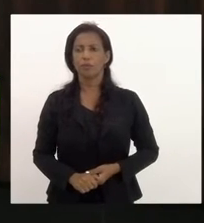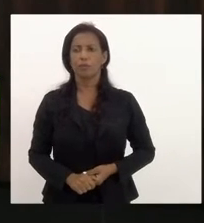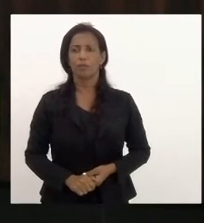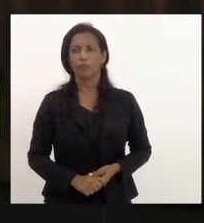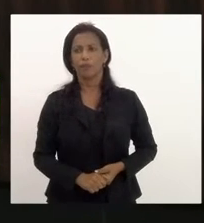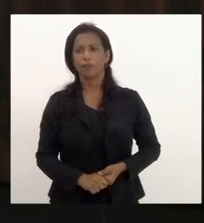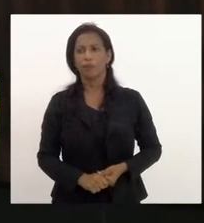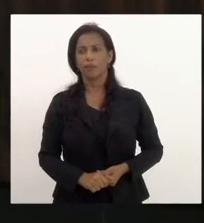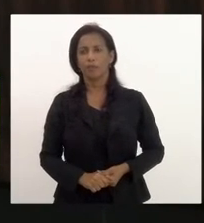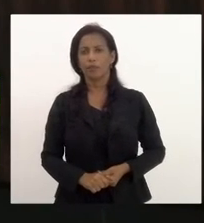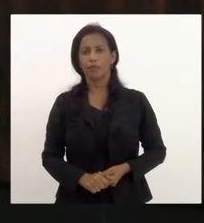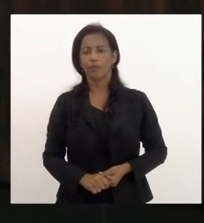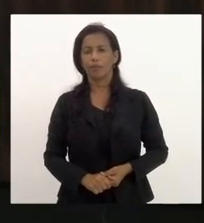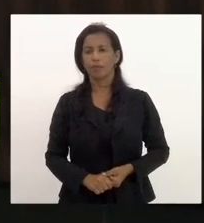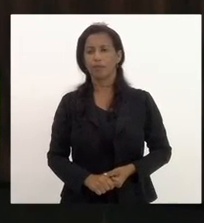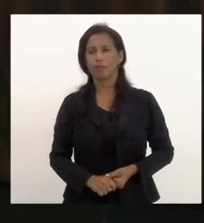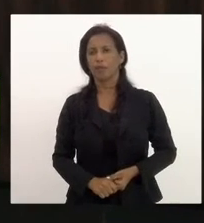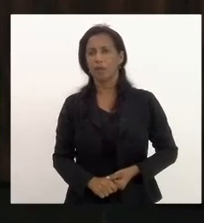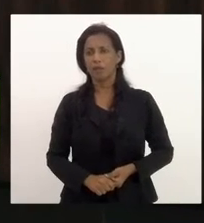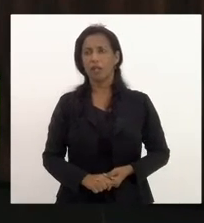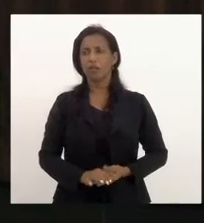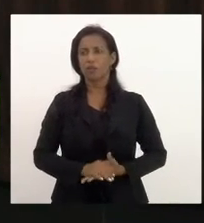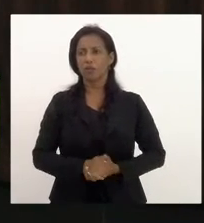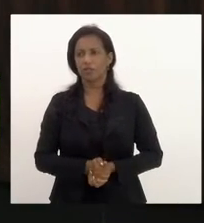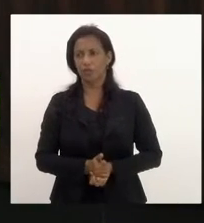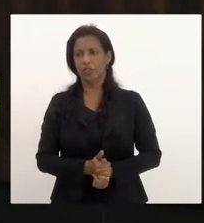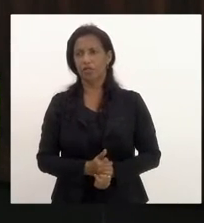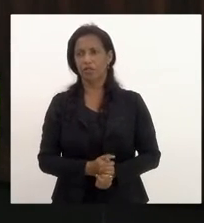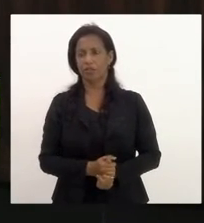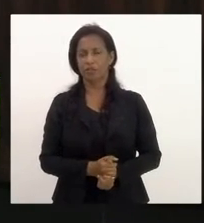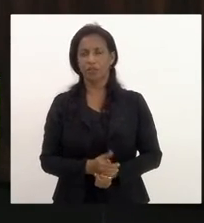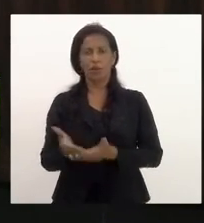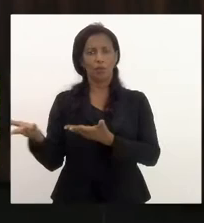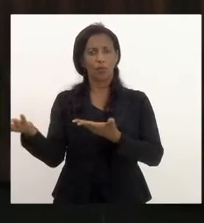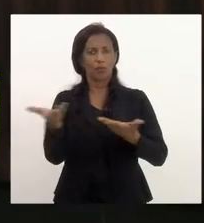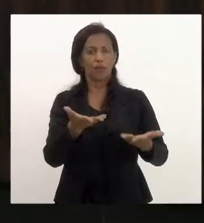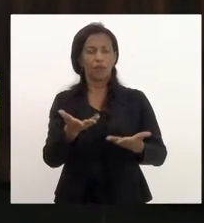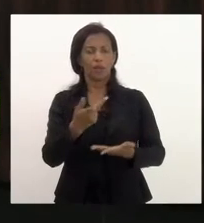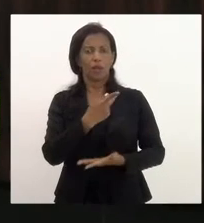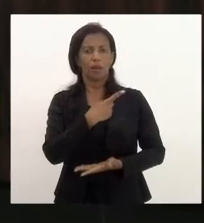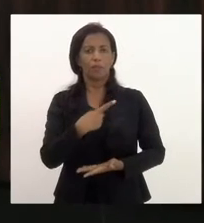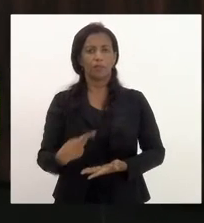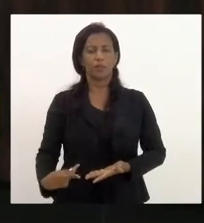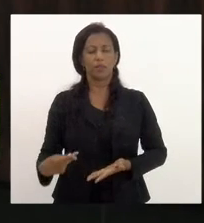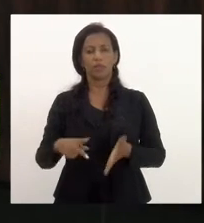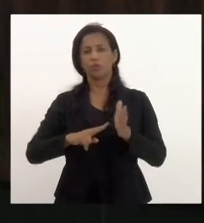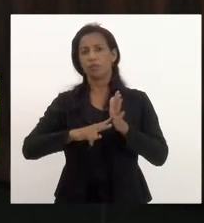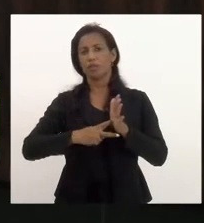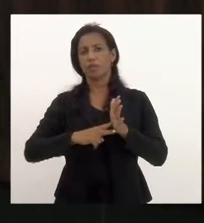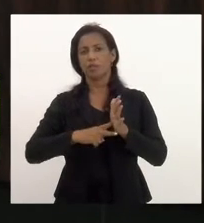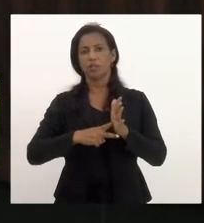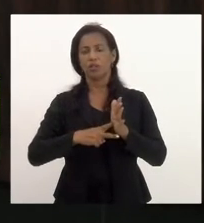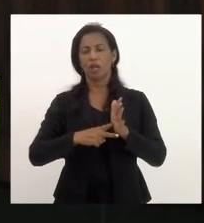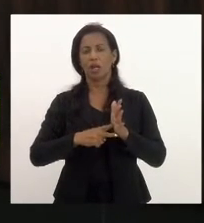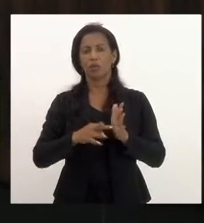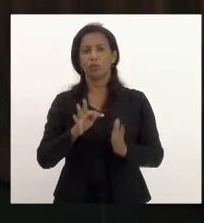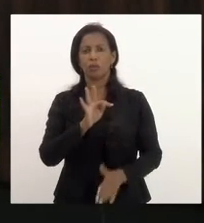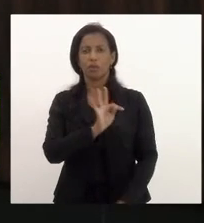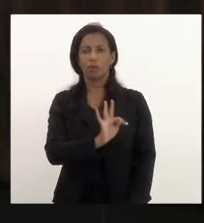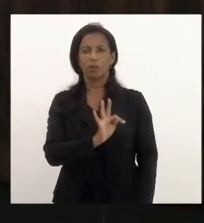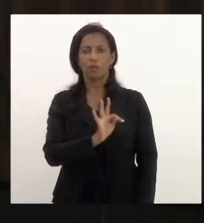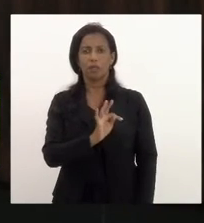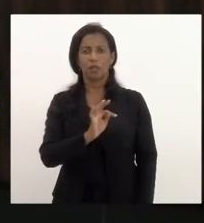ó a puxar Luiz Marcelo presidente do Sindicato dos Servidores do Tribunal de Contas